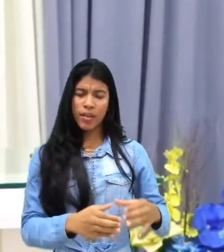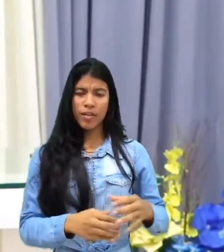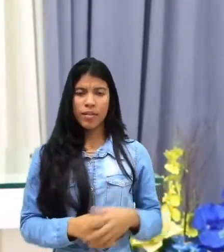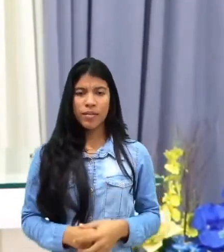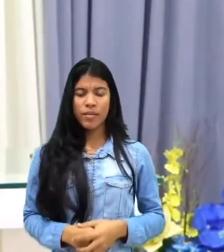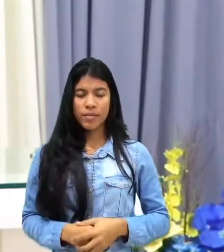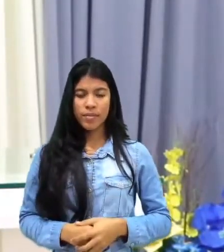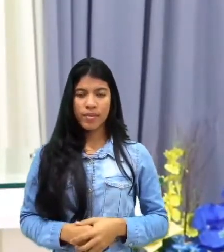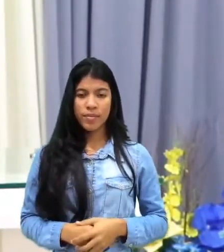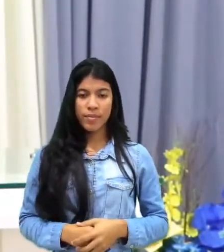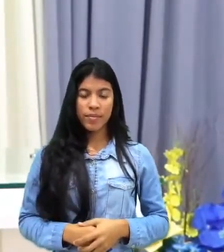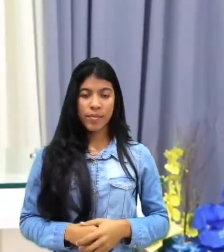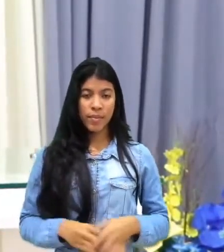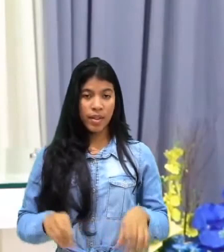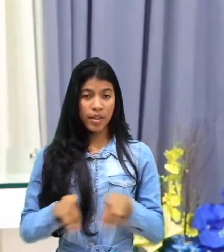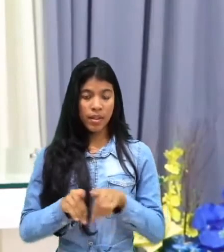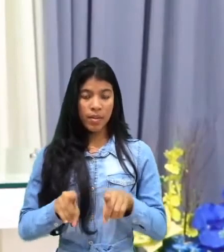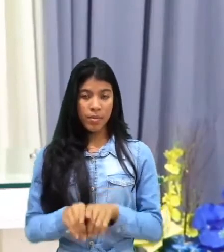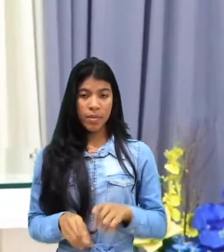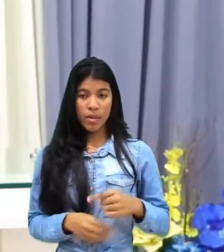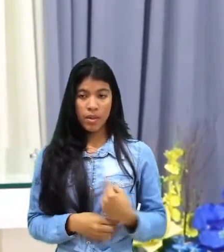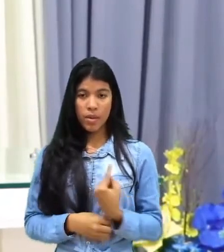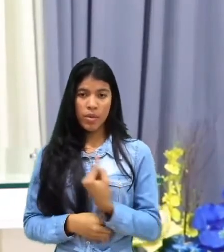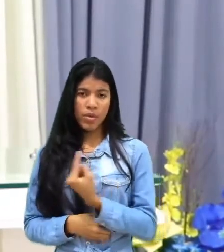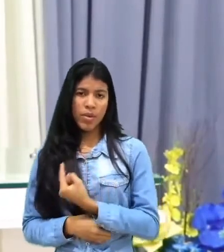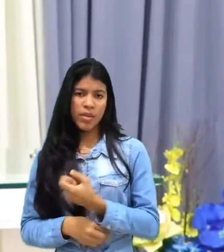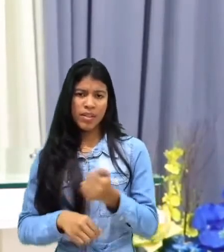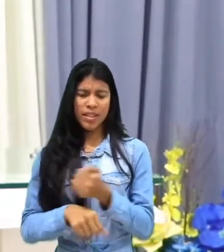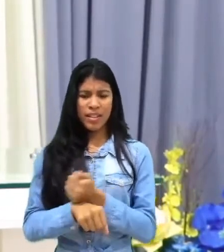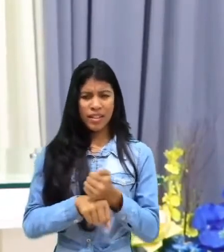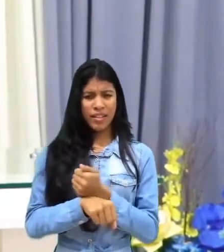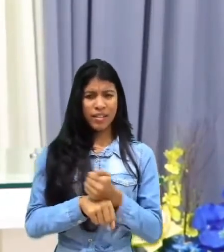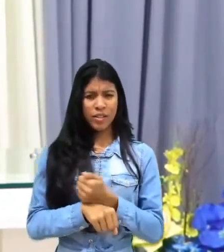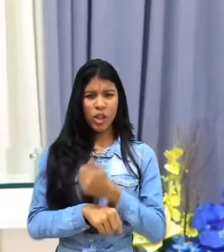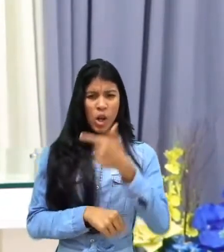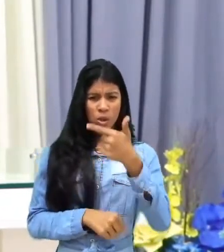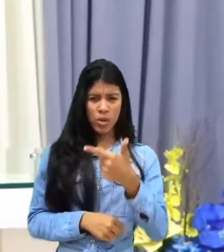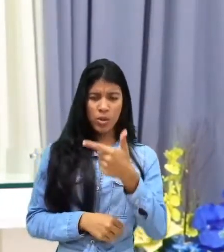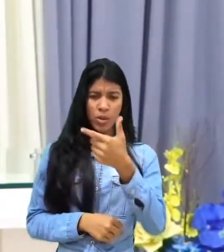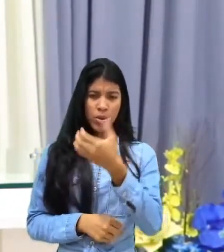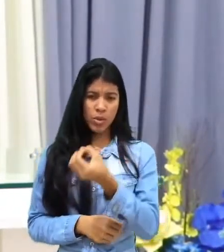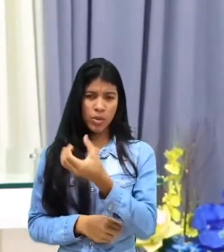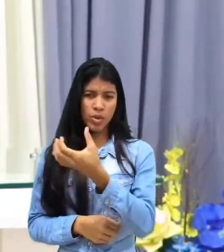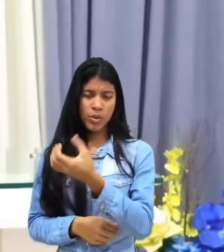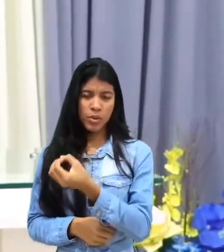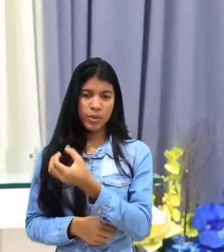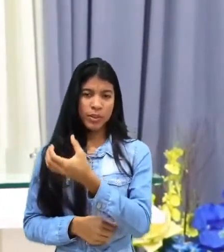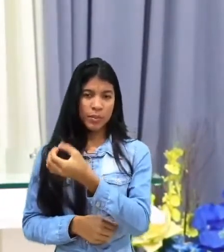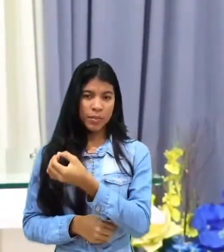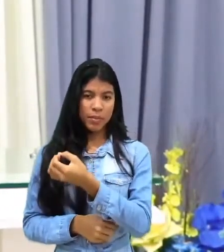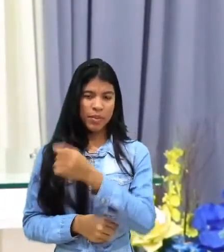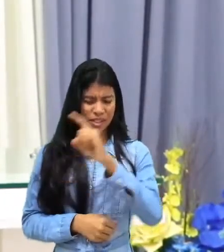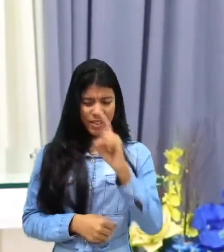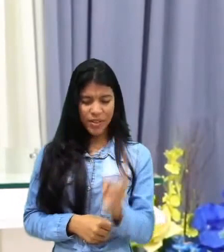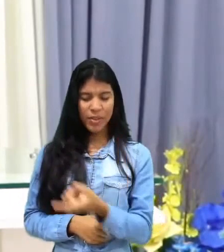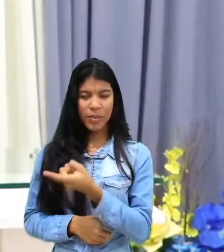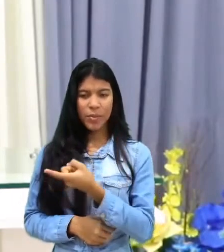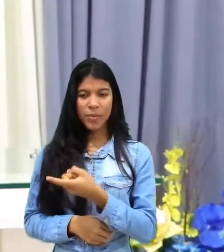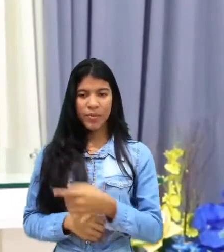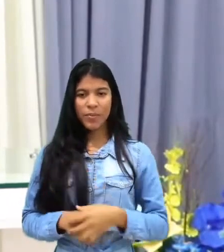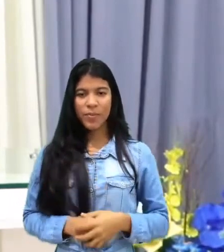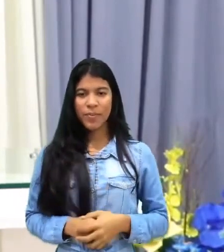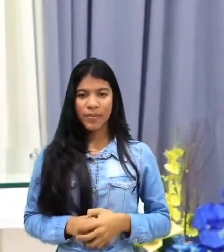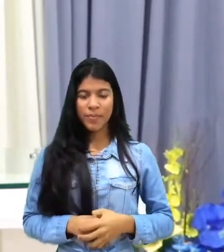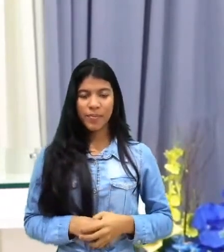hoje. 2000 anos, mais de 2000 anos já se passaram e nós ainda estamos falando sobre